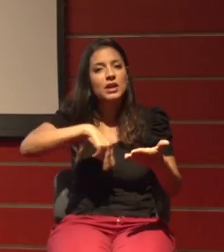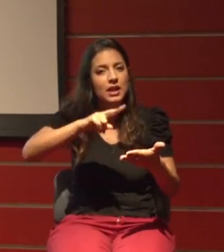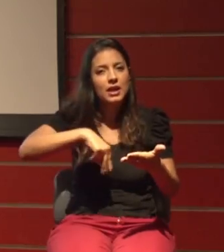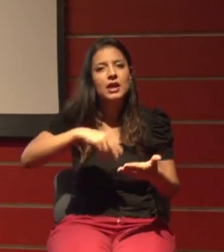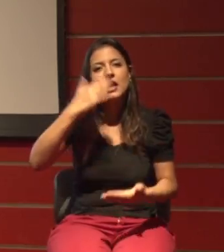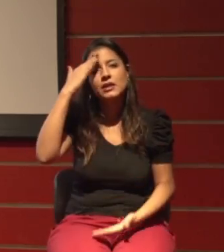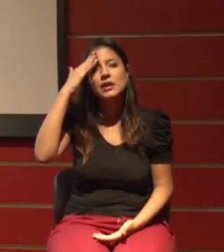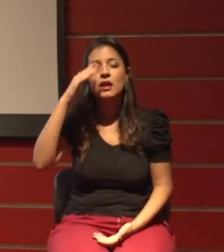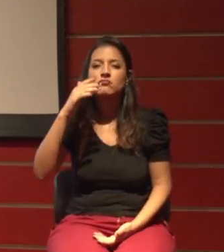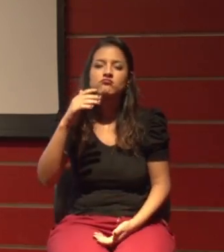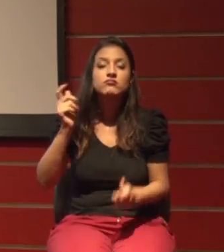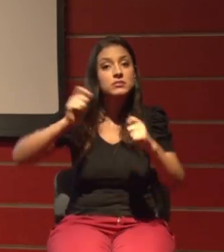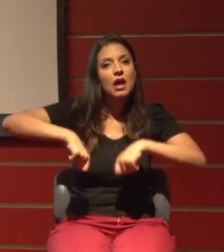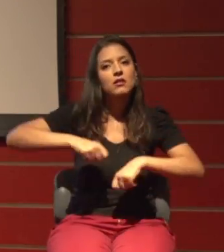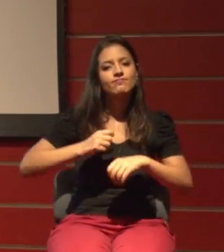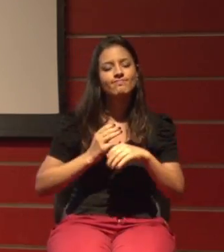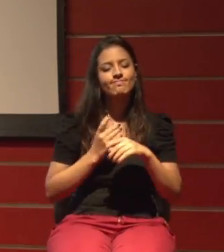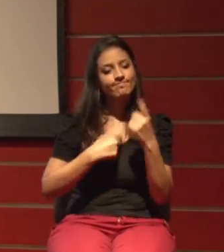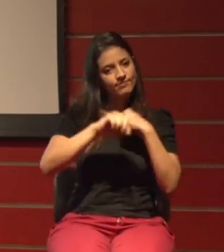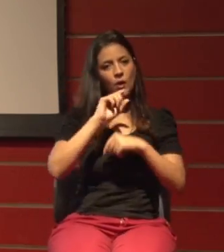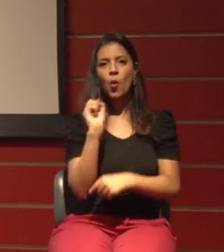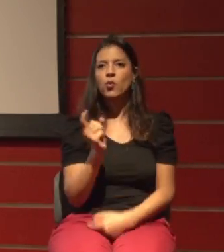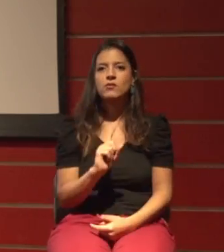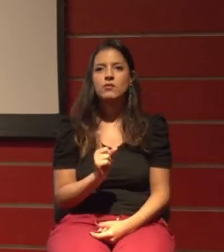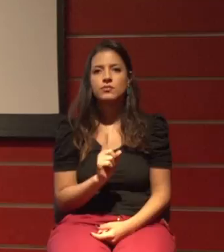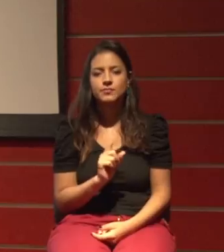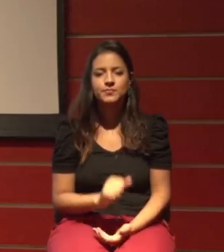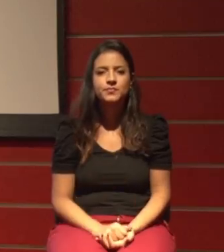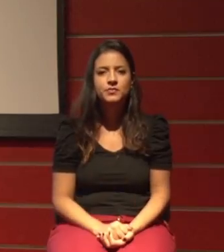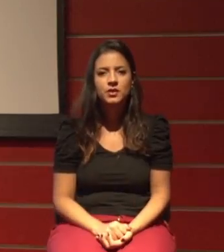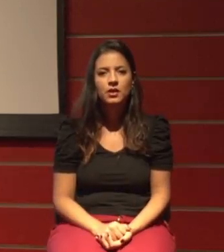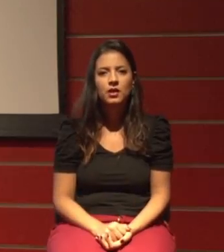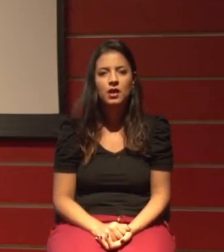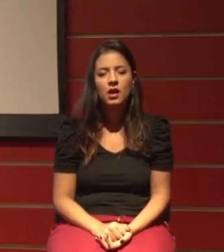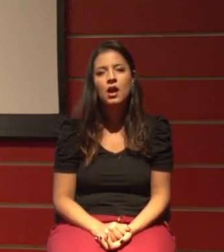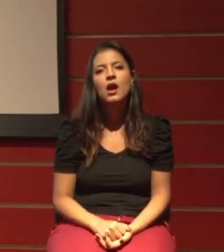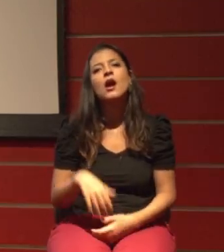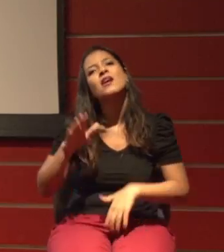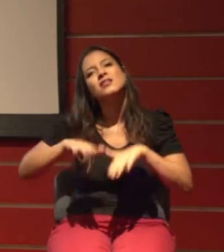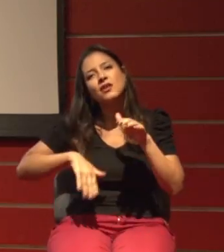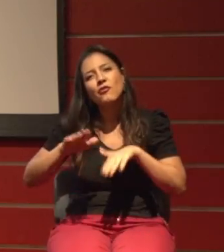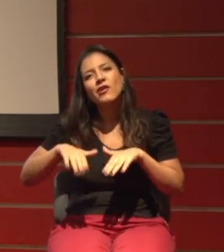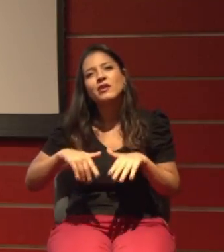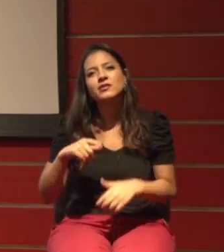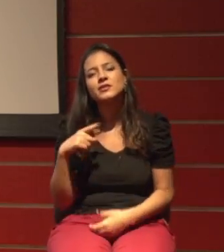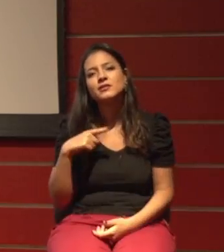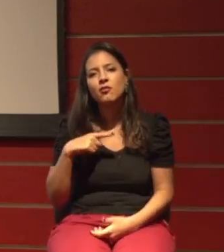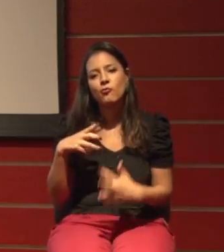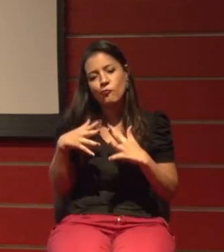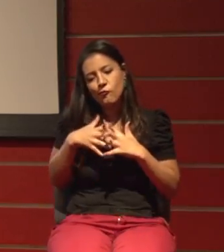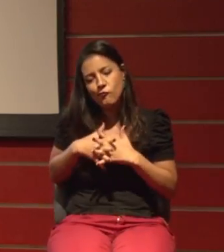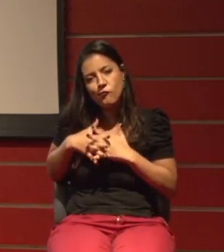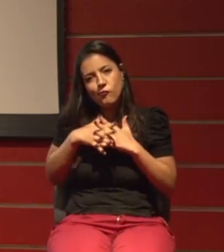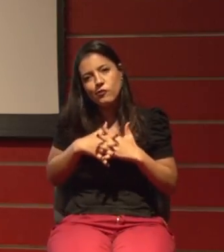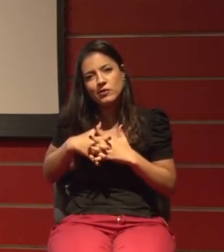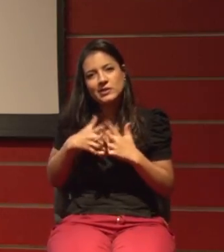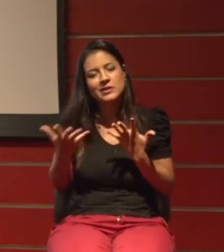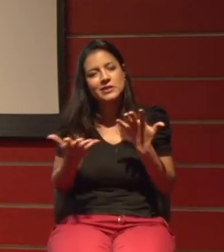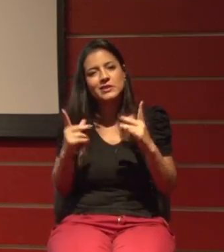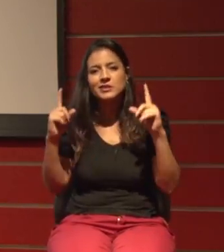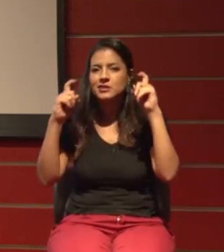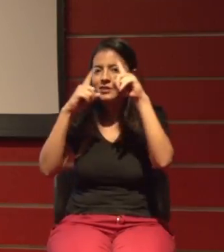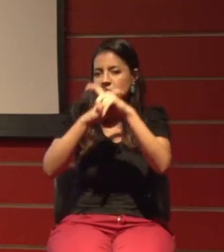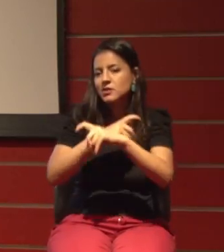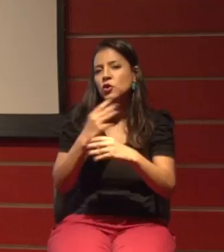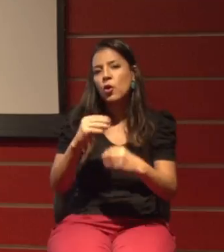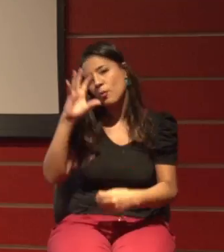né e apresente eh algo que dificulte a resolução desse conflito né Para que o